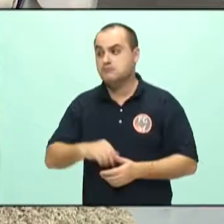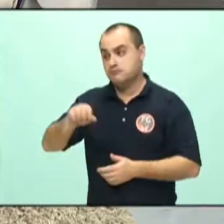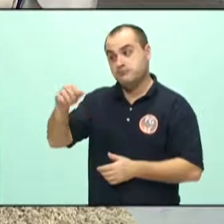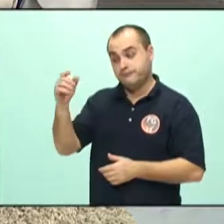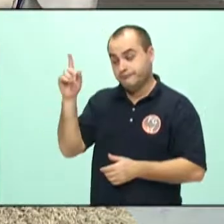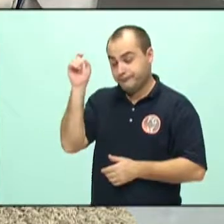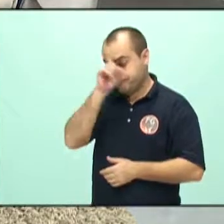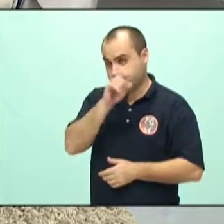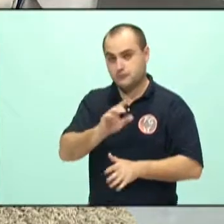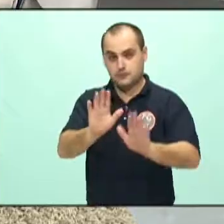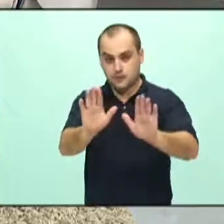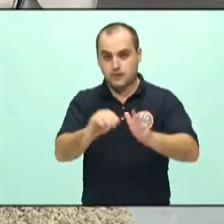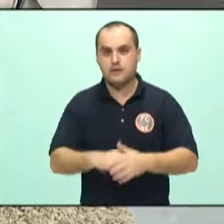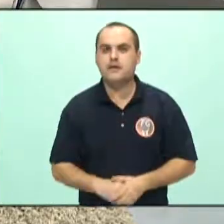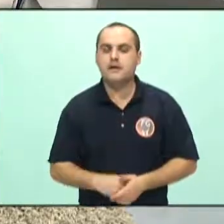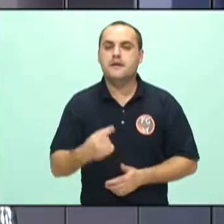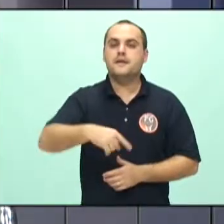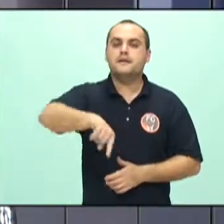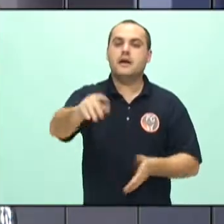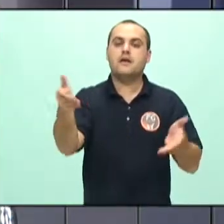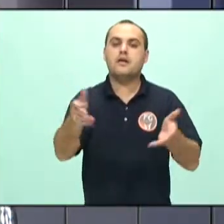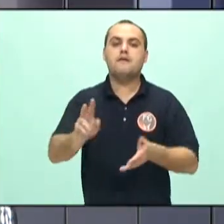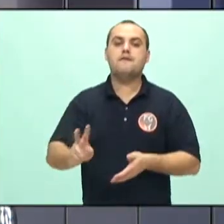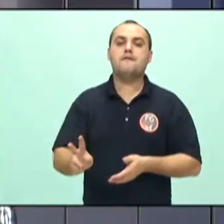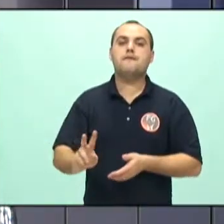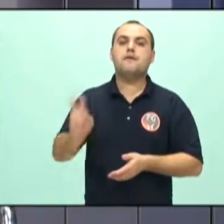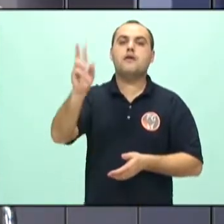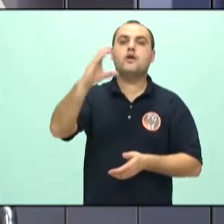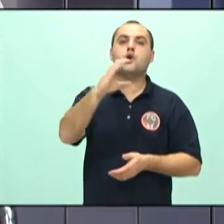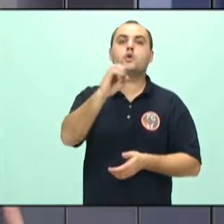exemplo. Que o cidadão vai agora buscar os valores arrecadados pela